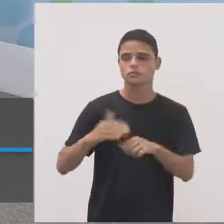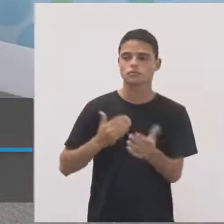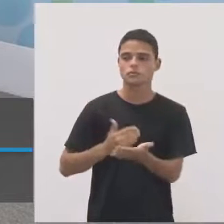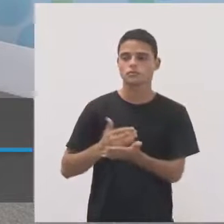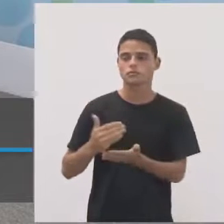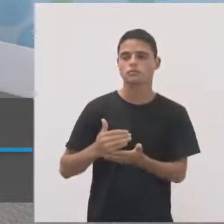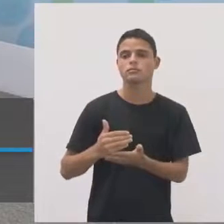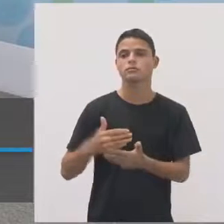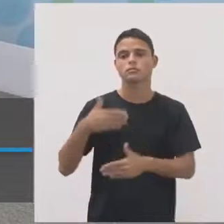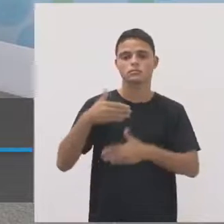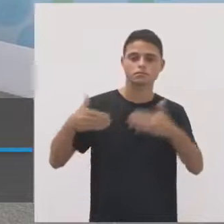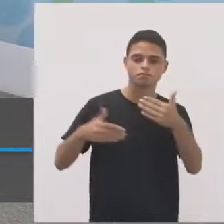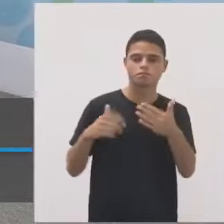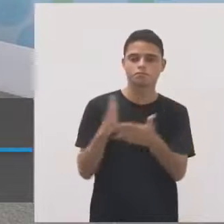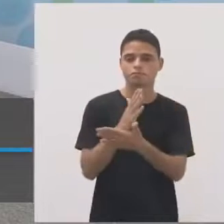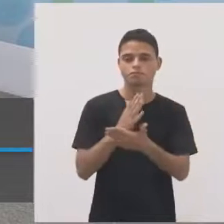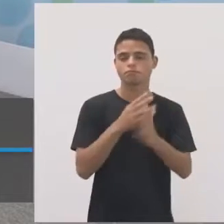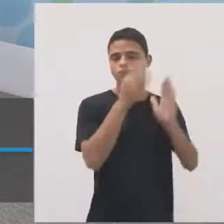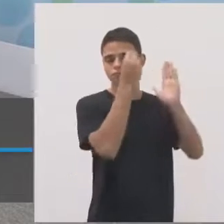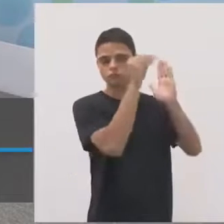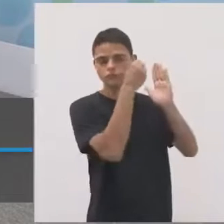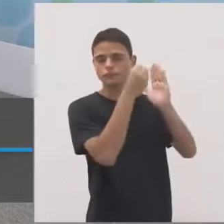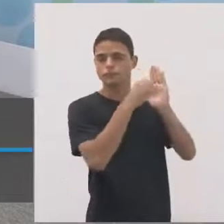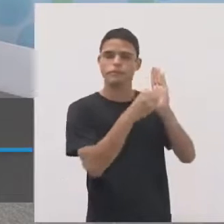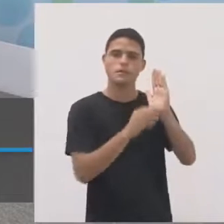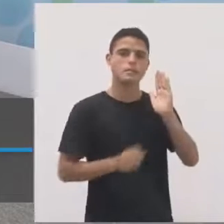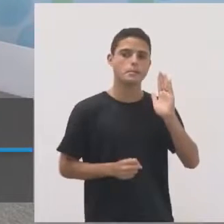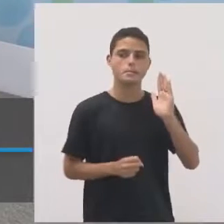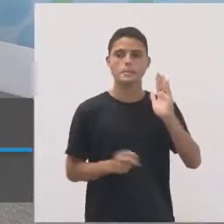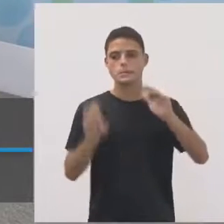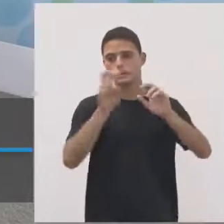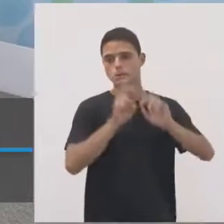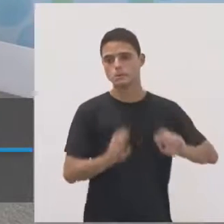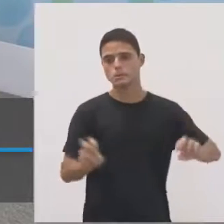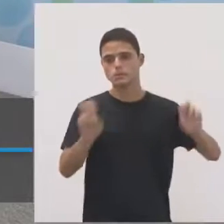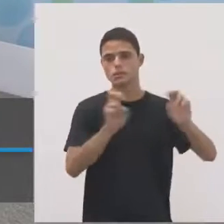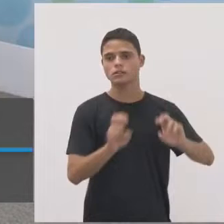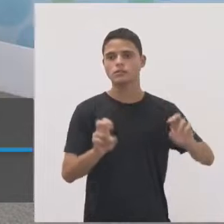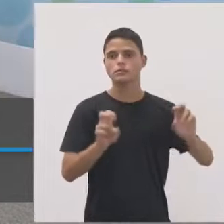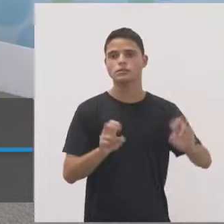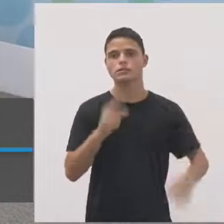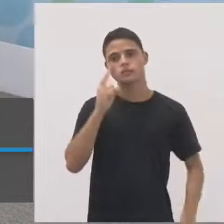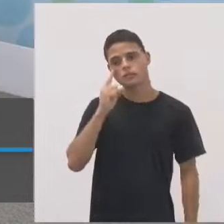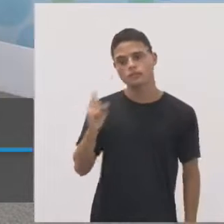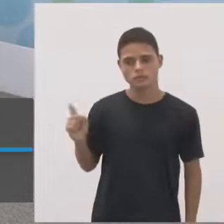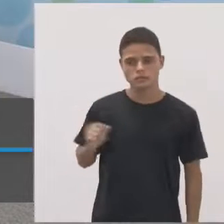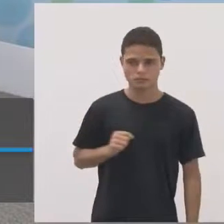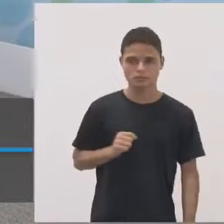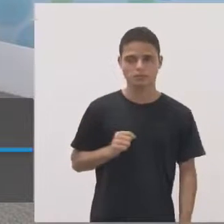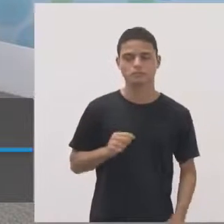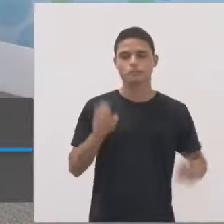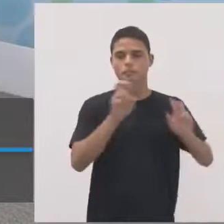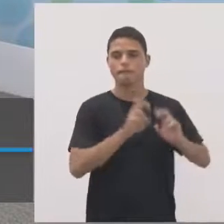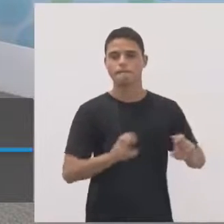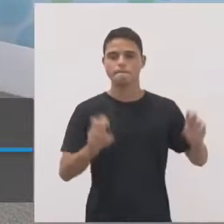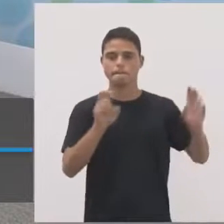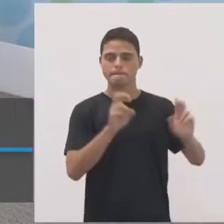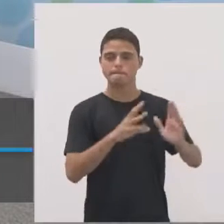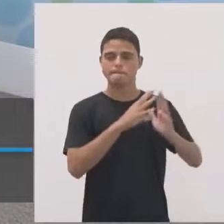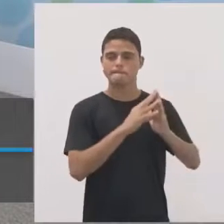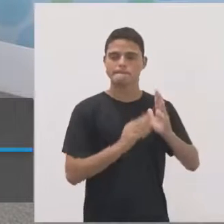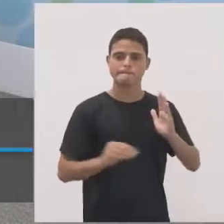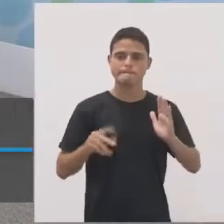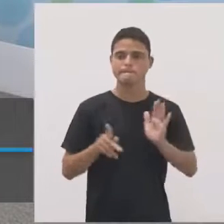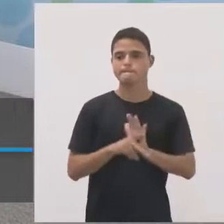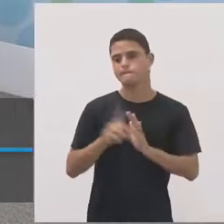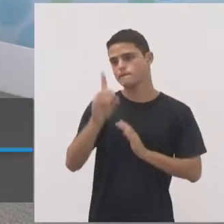fazer PowerPoint, vamos fazer apresentação. Não, a gente optou por trazer o computador. Esse computador aqui que vocês vão ver é um computador da diretoria, o